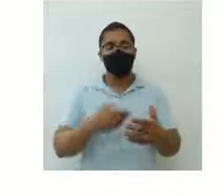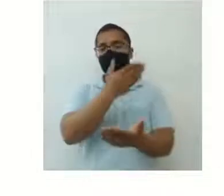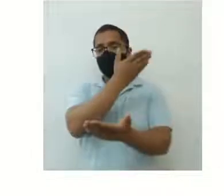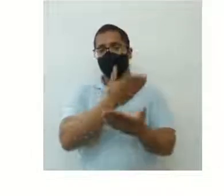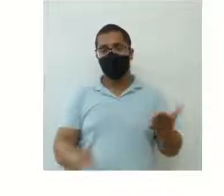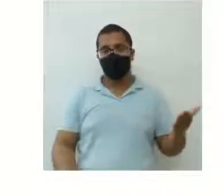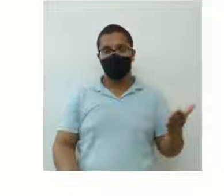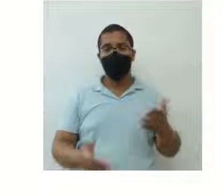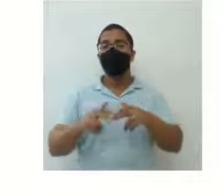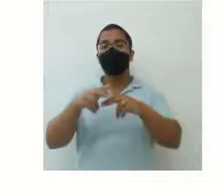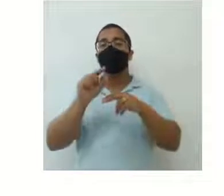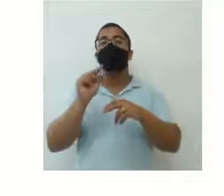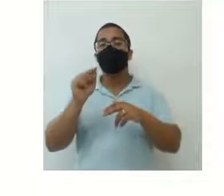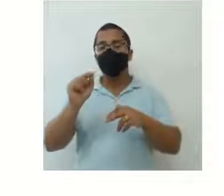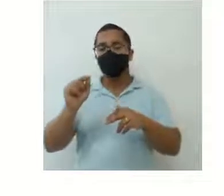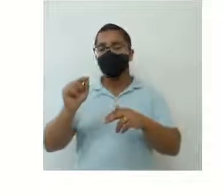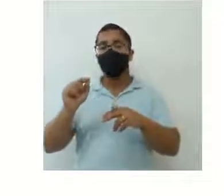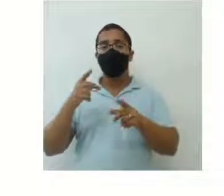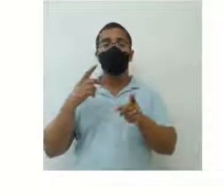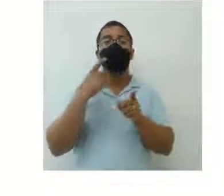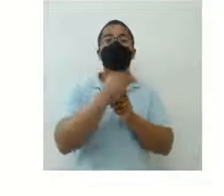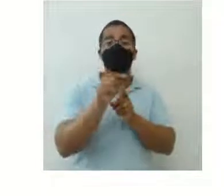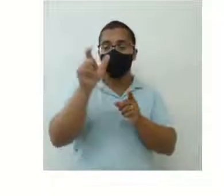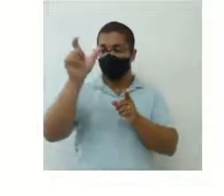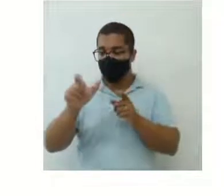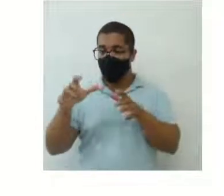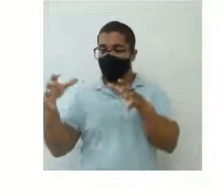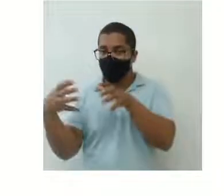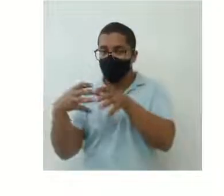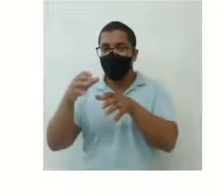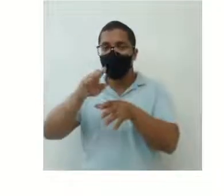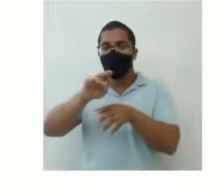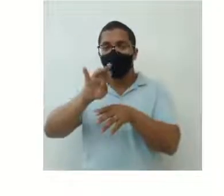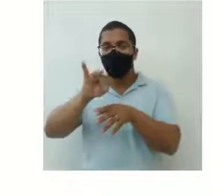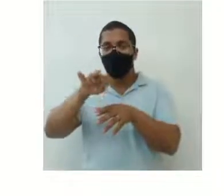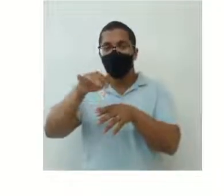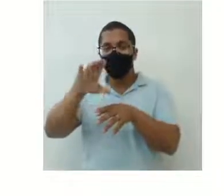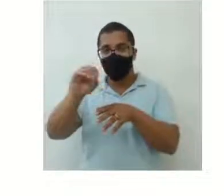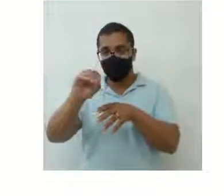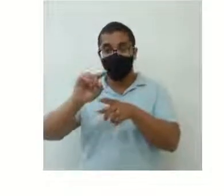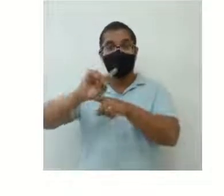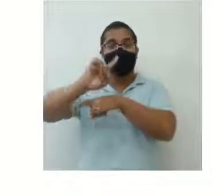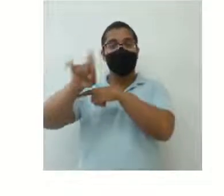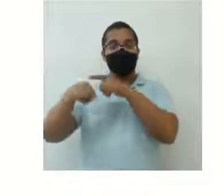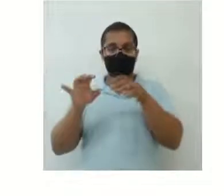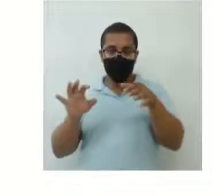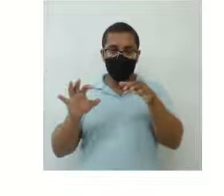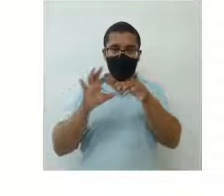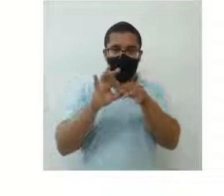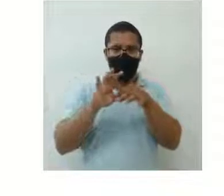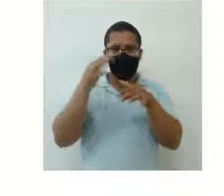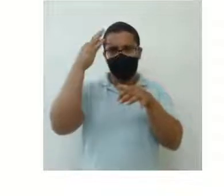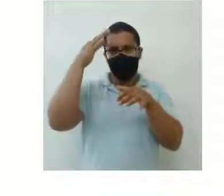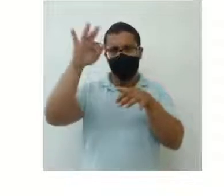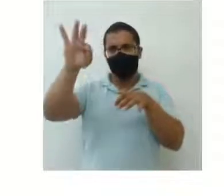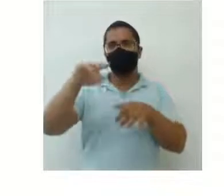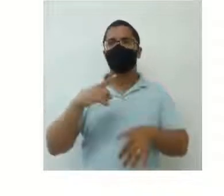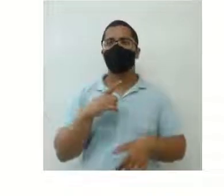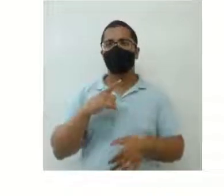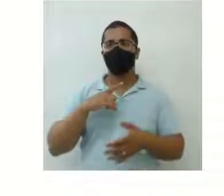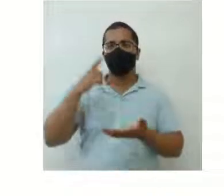pelos britânicos, e depois houve uma aliança anglo-francesa, né? Teve um tratado de Nanking,